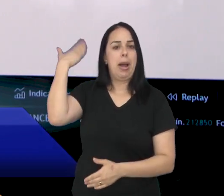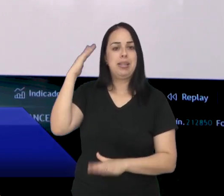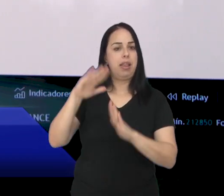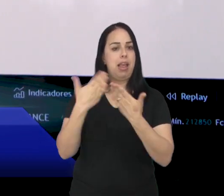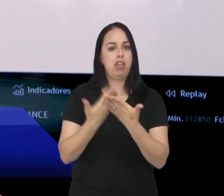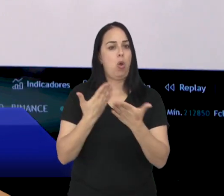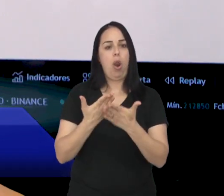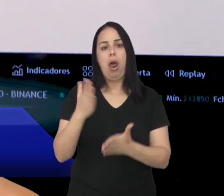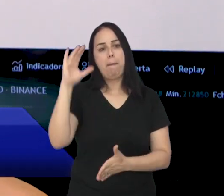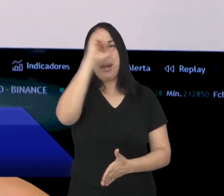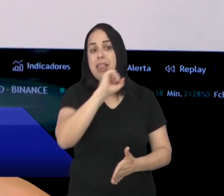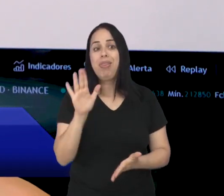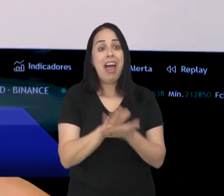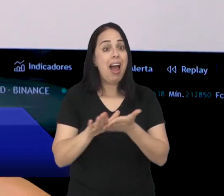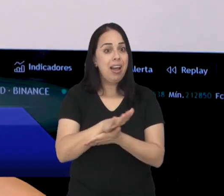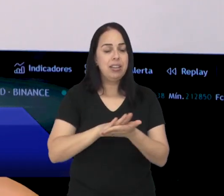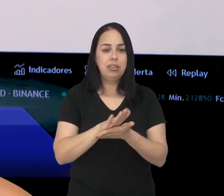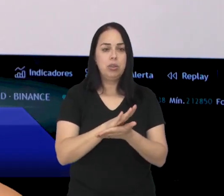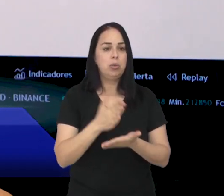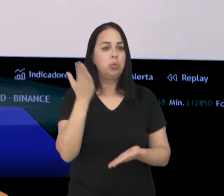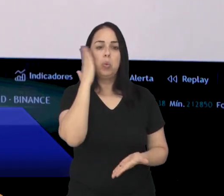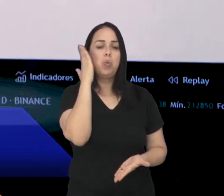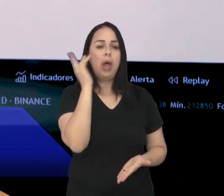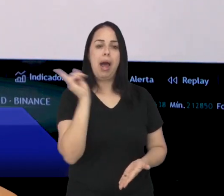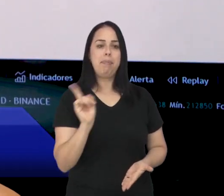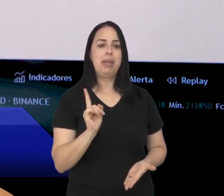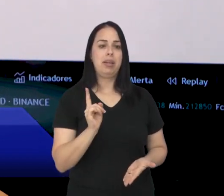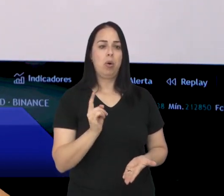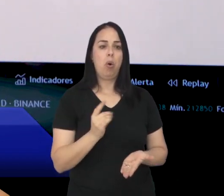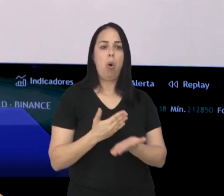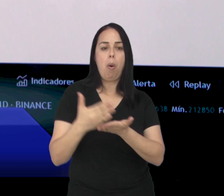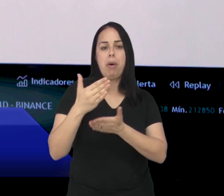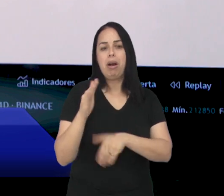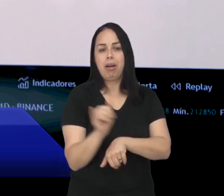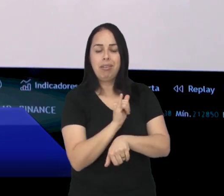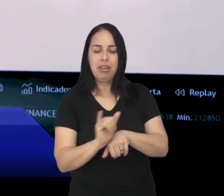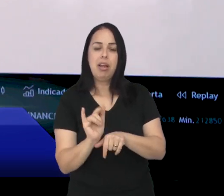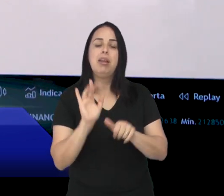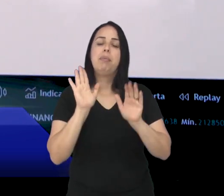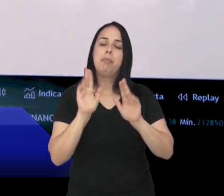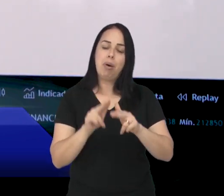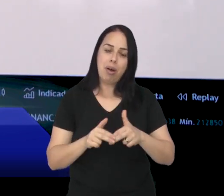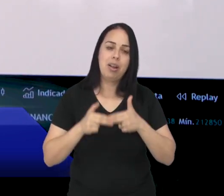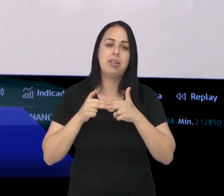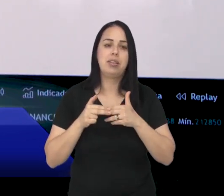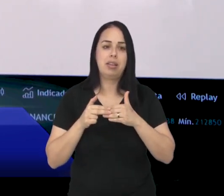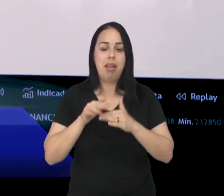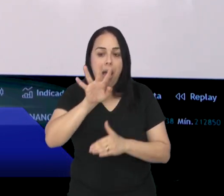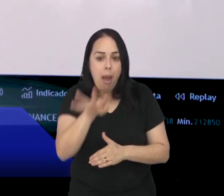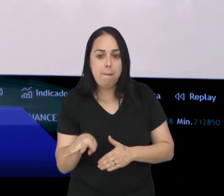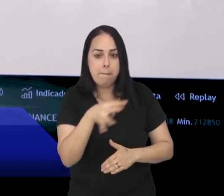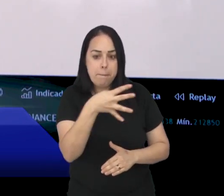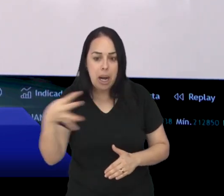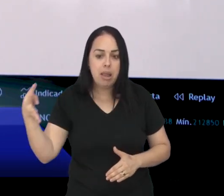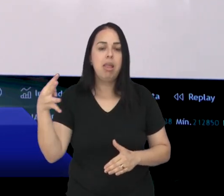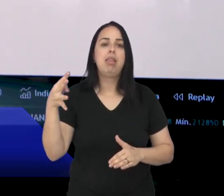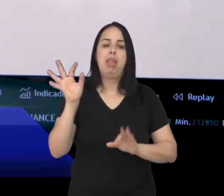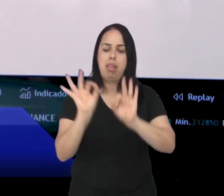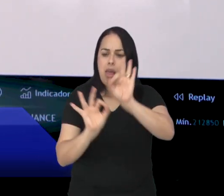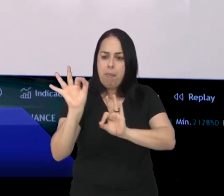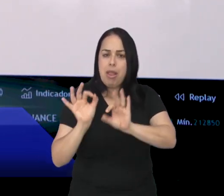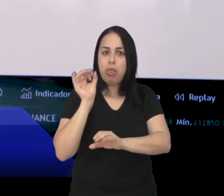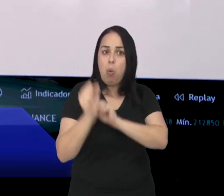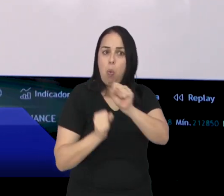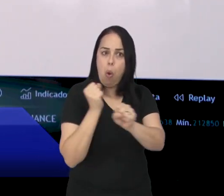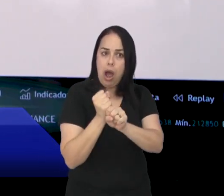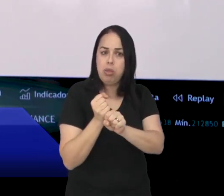nada na escola sobre educação financeira. Então a gente não sabe muito bem nem por onde começar. E o primeiro ponto é o quê? É de fazer um planejamento